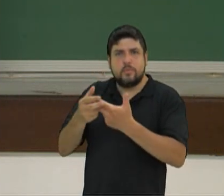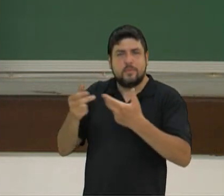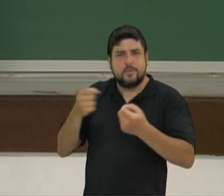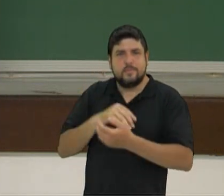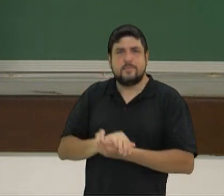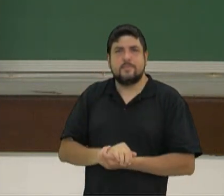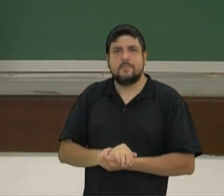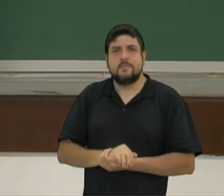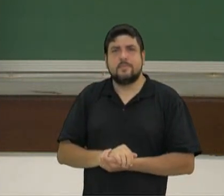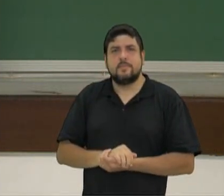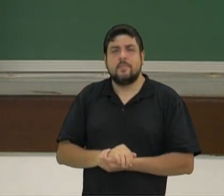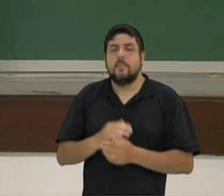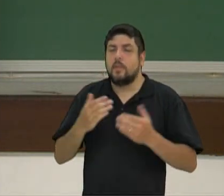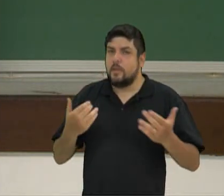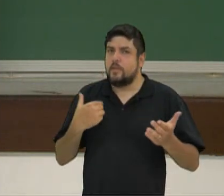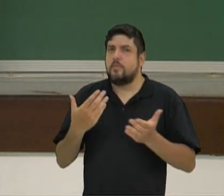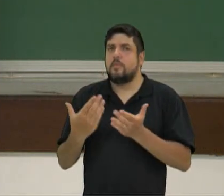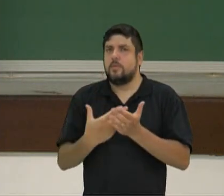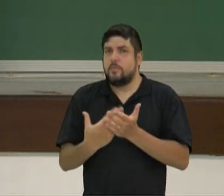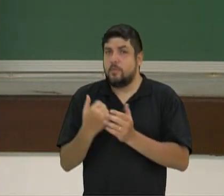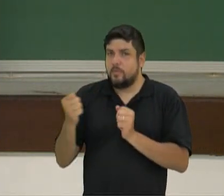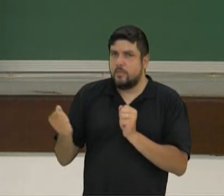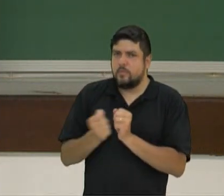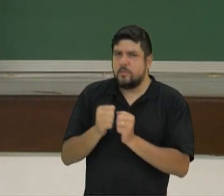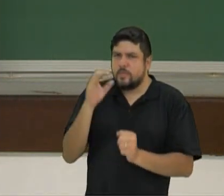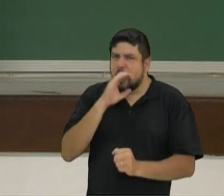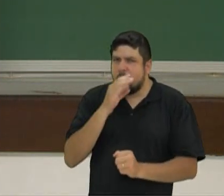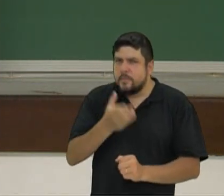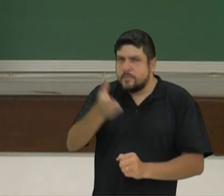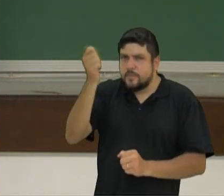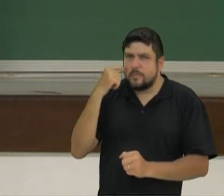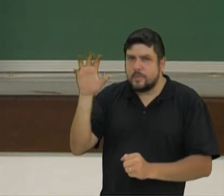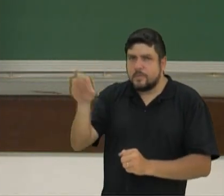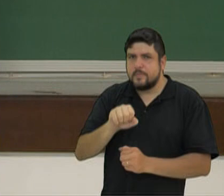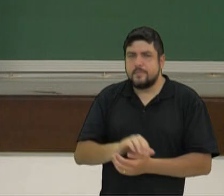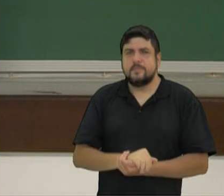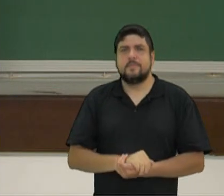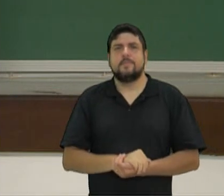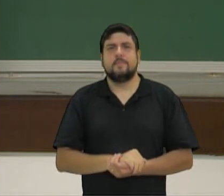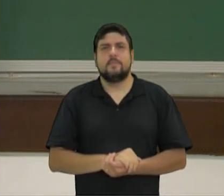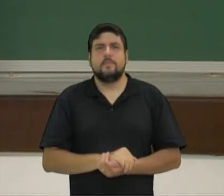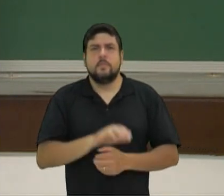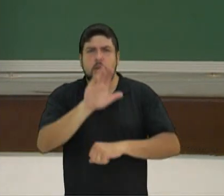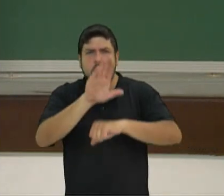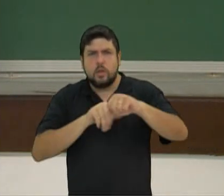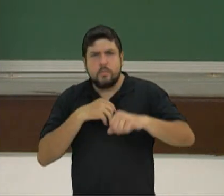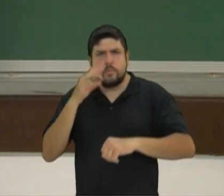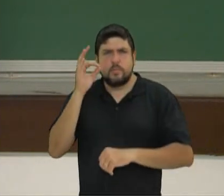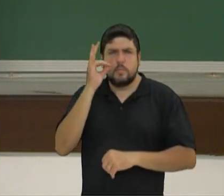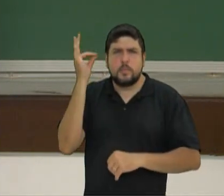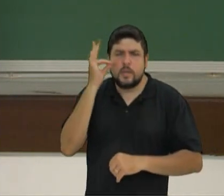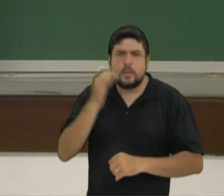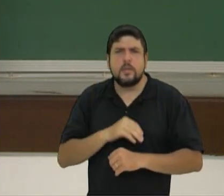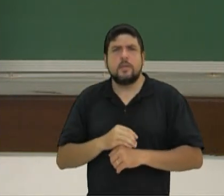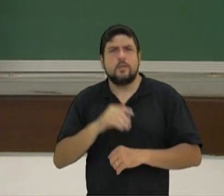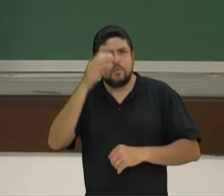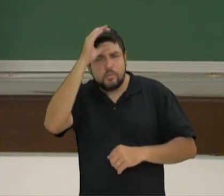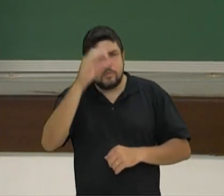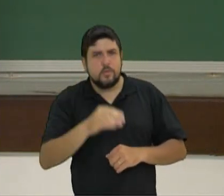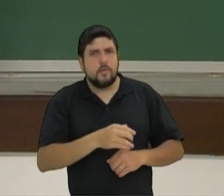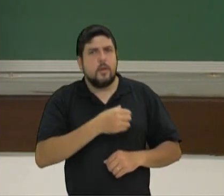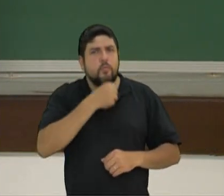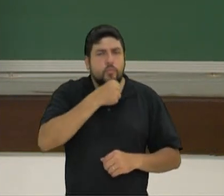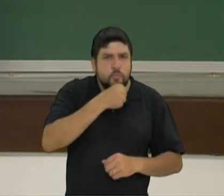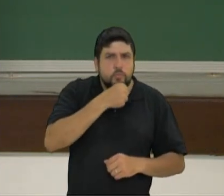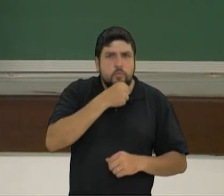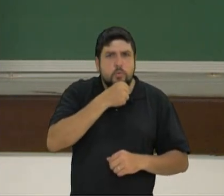nosso caderno. Então eu quero esse caderninho perto de você. Corre lá, pega! Chamou todo mundo? Chamou o gato? Chamou a titia? Chamou a avó? Chamou o